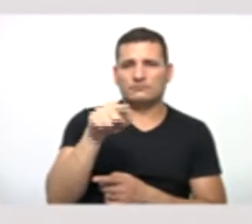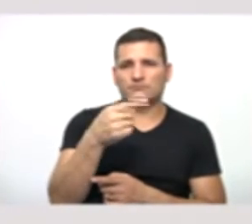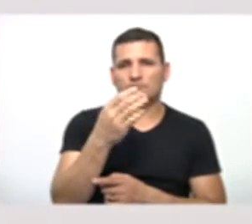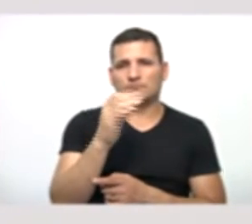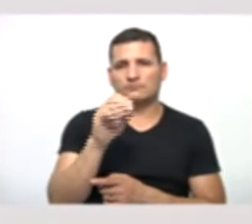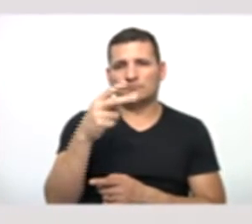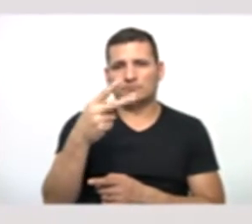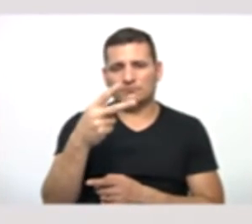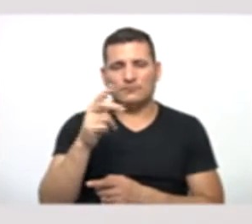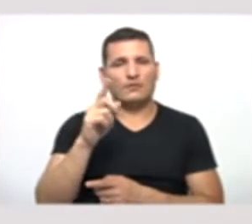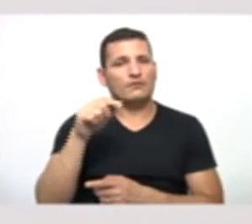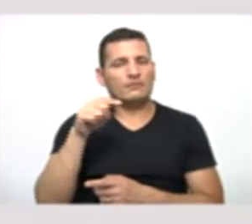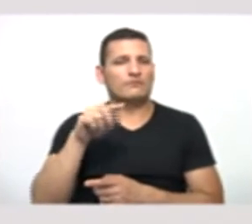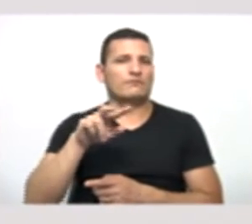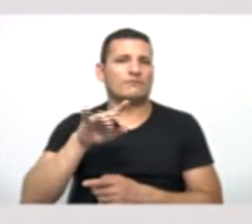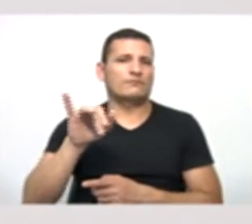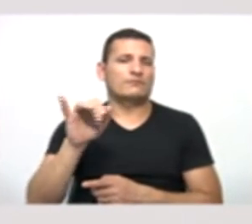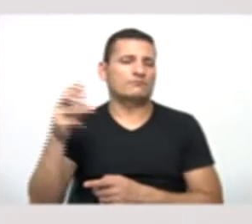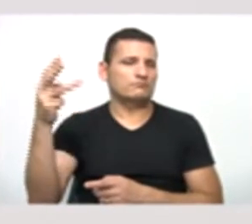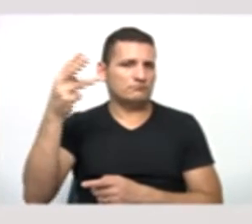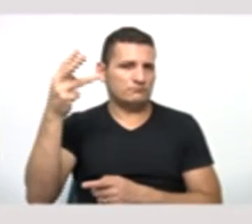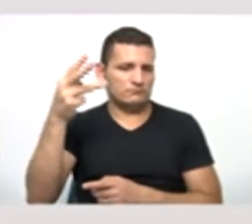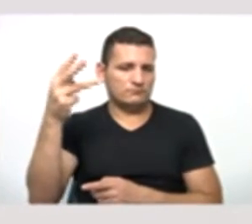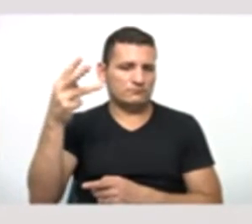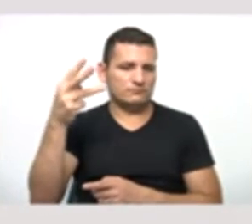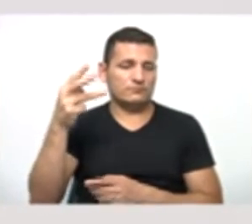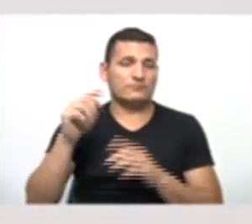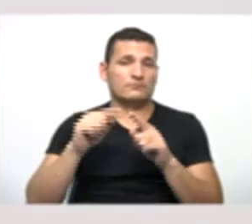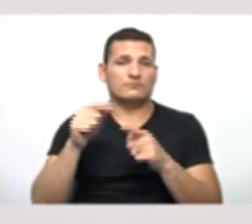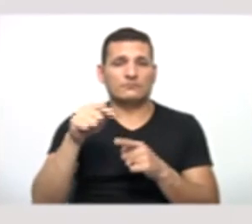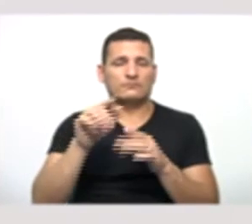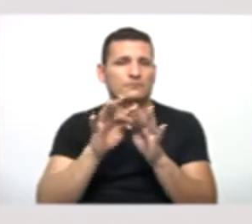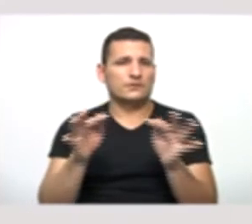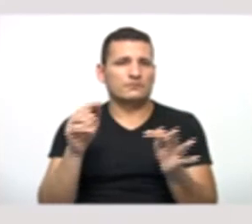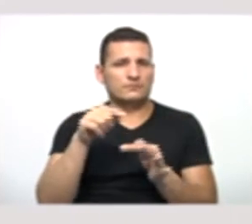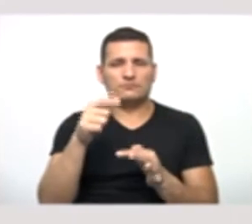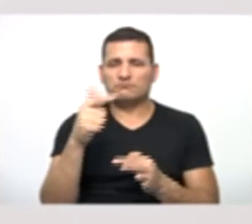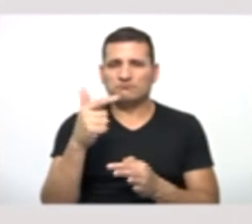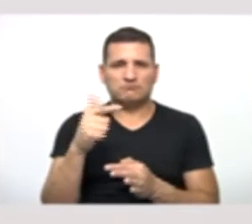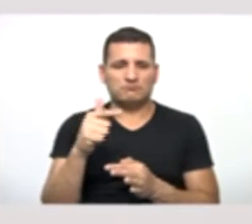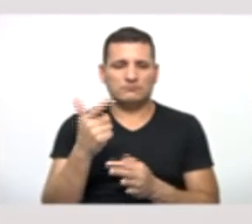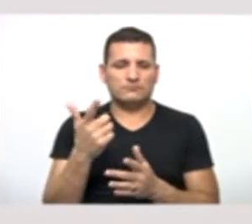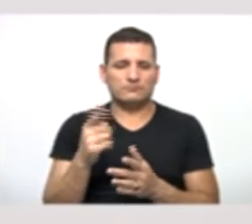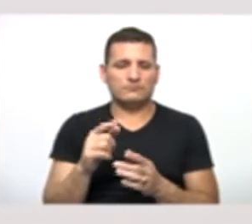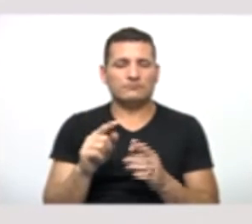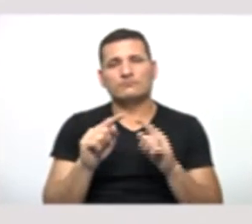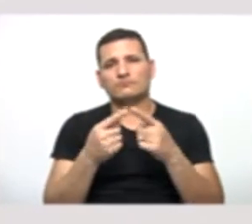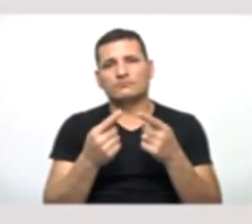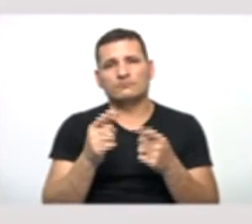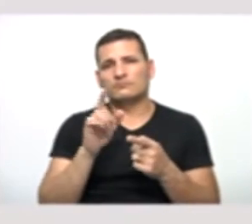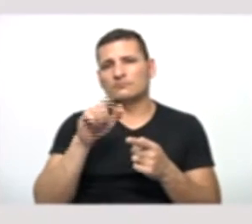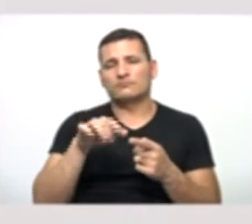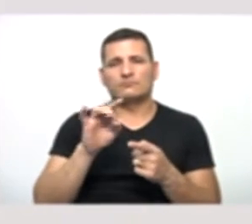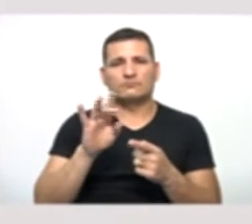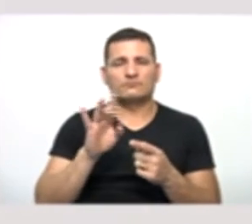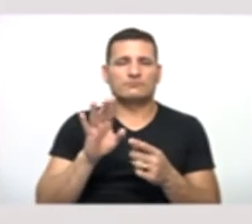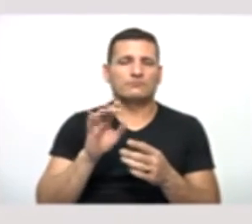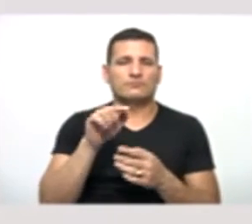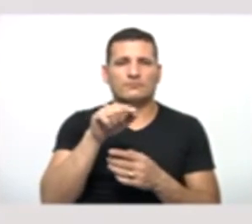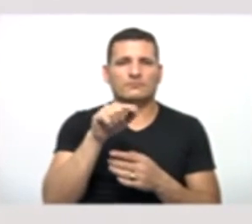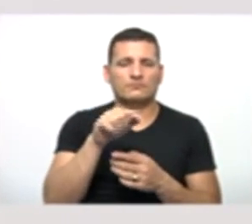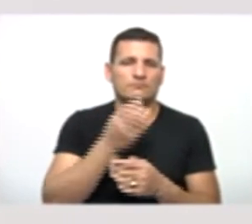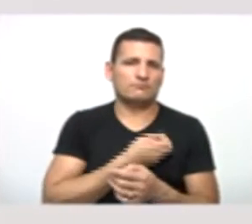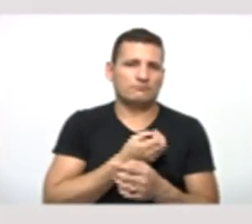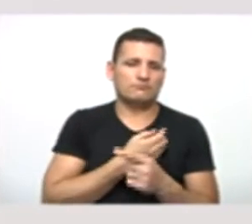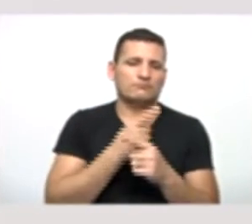terceira potência. Só que essas calculadoras mais simples, ela não tem potência. Só que a potência é nada que a multiplicação daquele mesmo